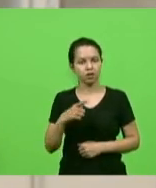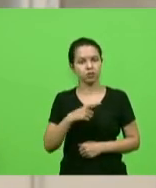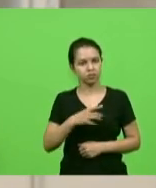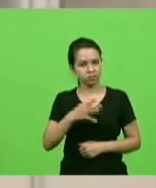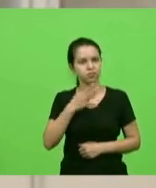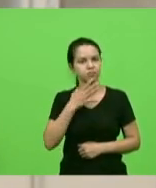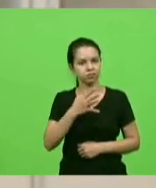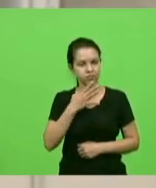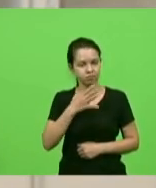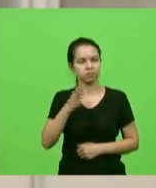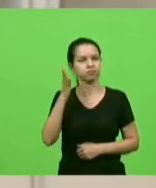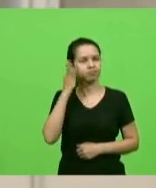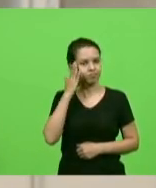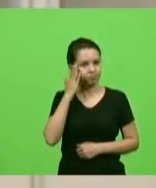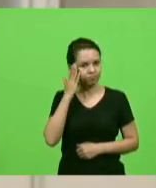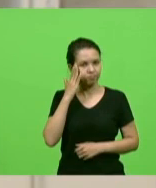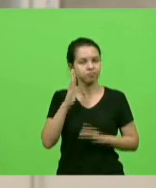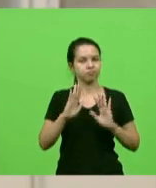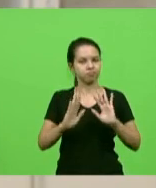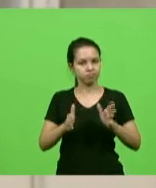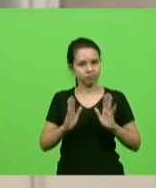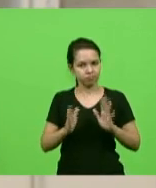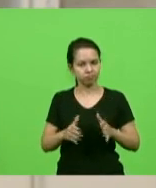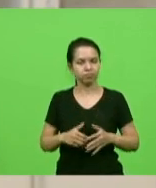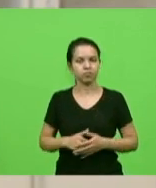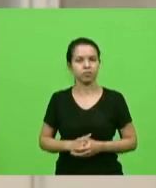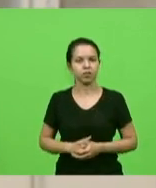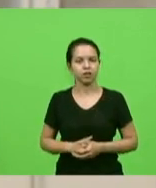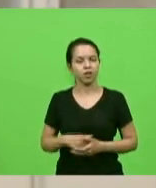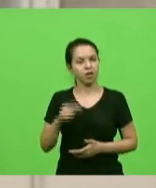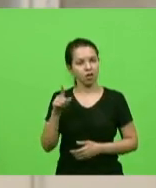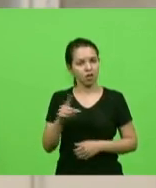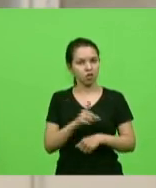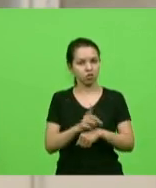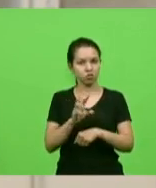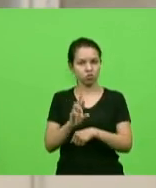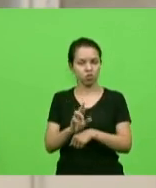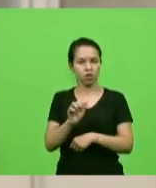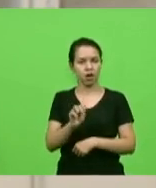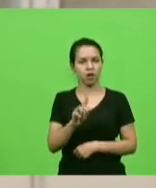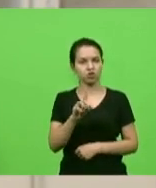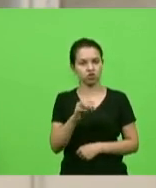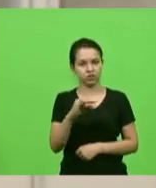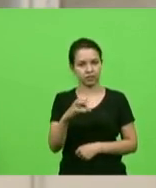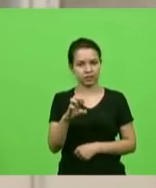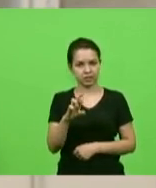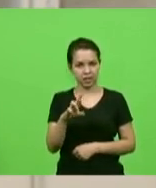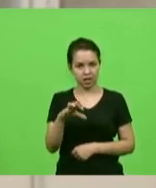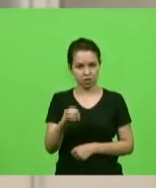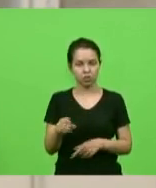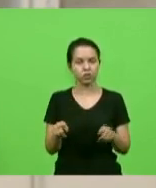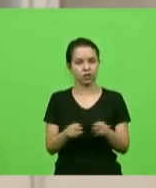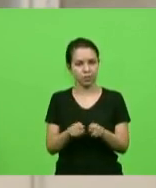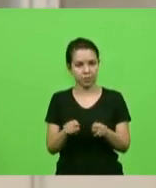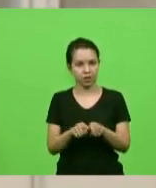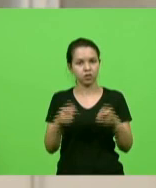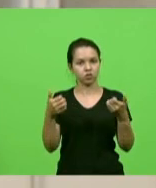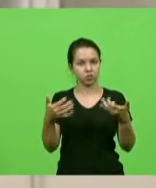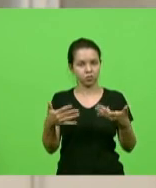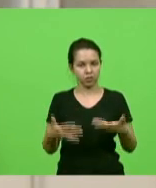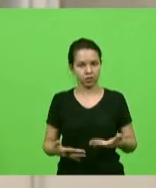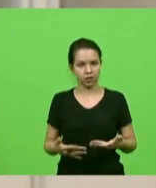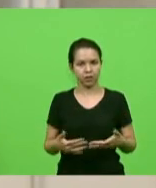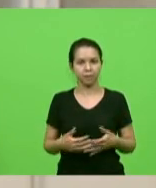conhecimento tanto é que o próprio Dra Gisele também ele menciona